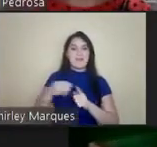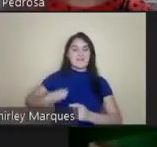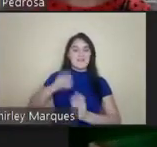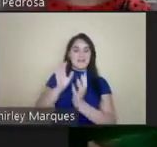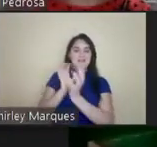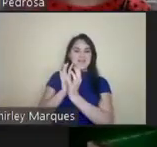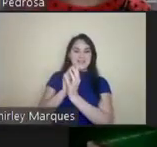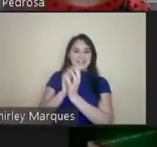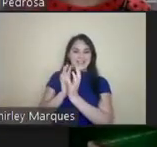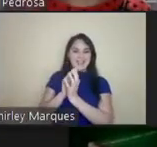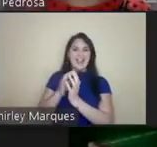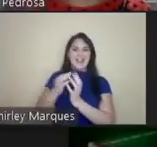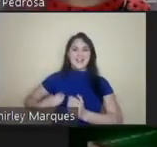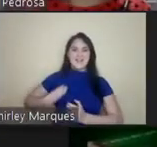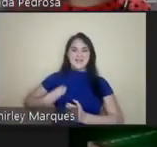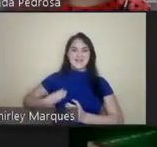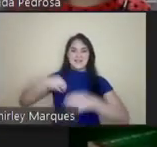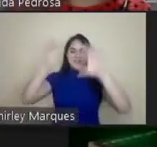dos poetas.